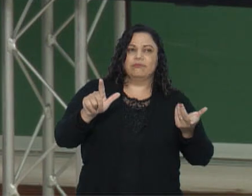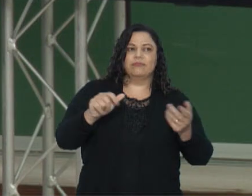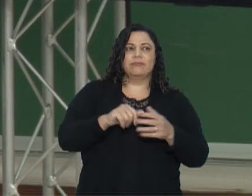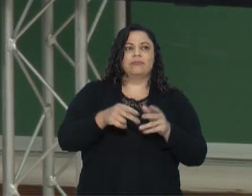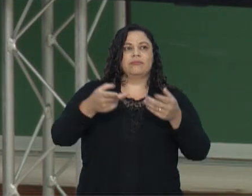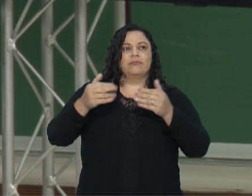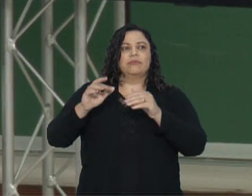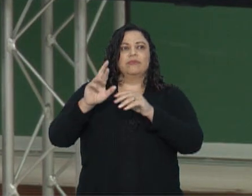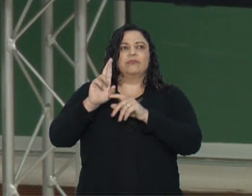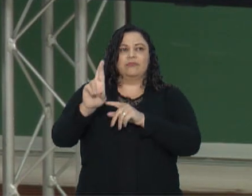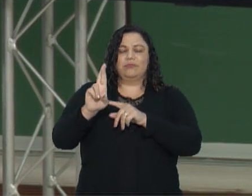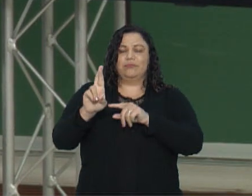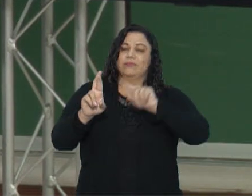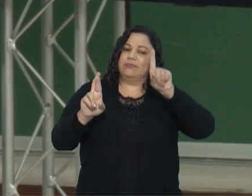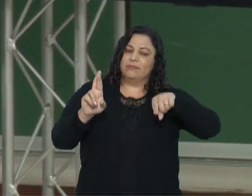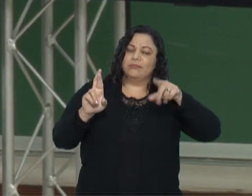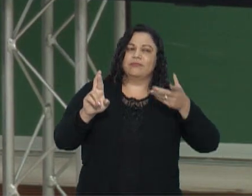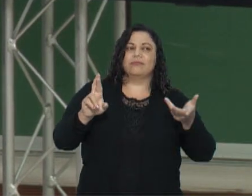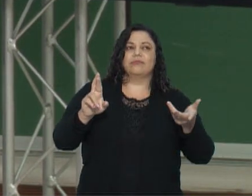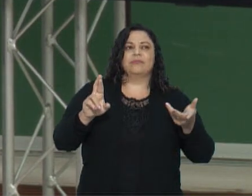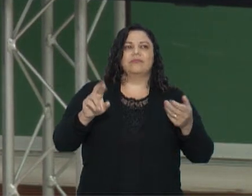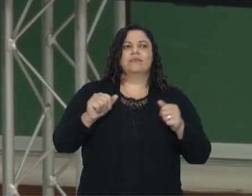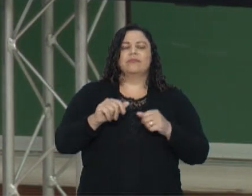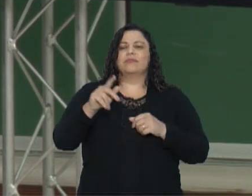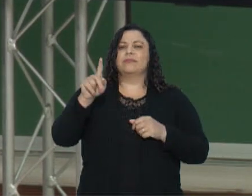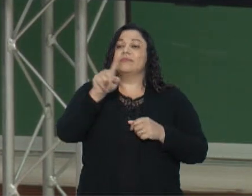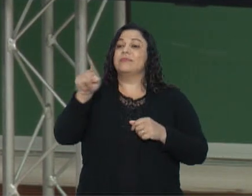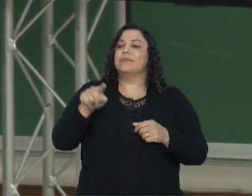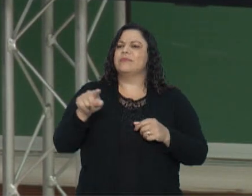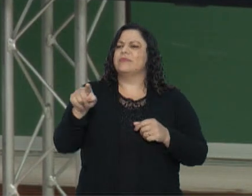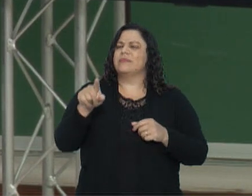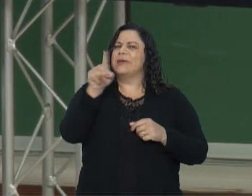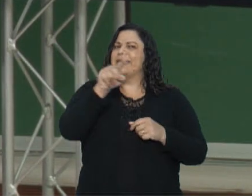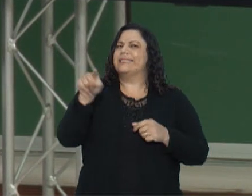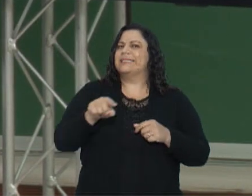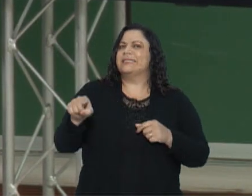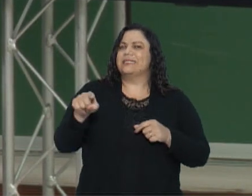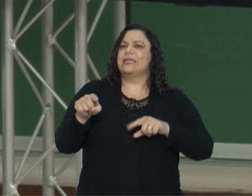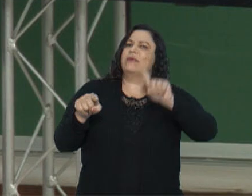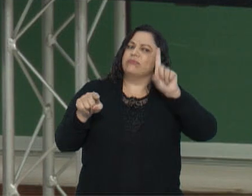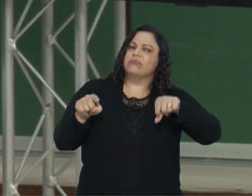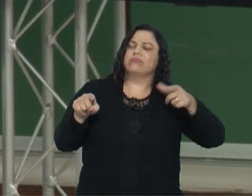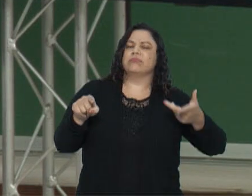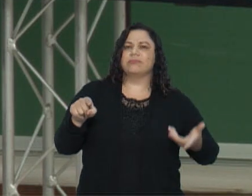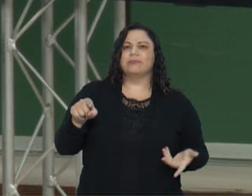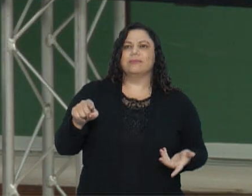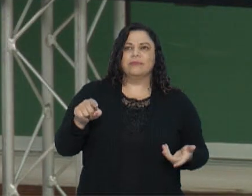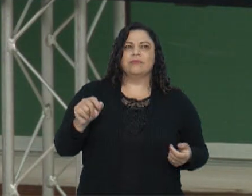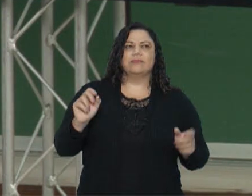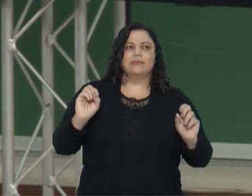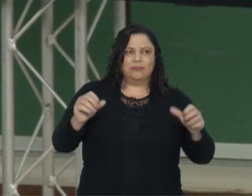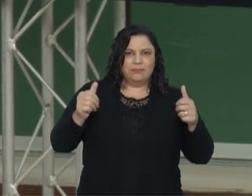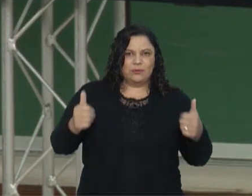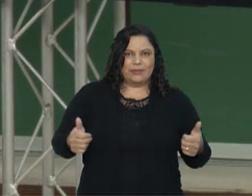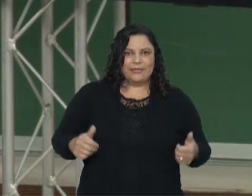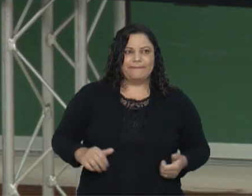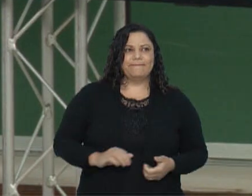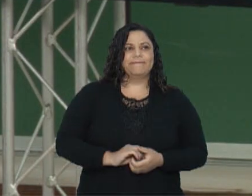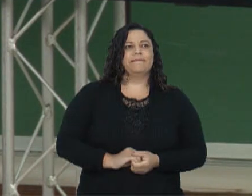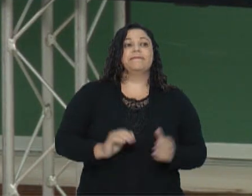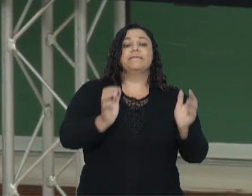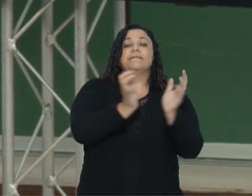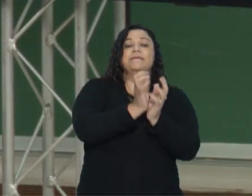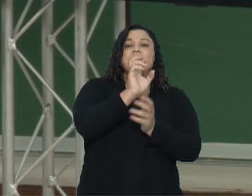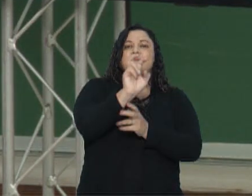R, acentuei. Lápis, terminou em seta, na letra Z do português, acentuei. Certo? E o